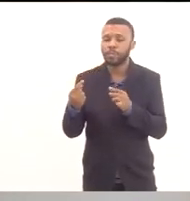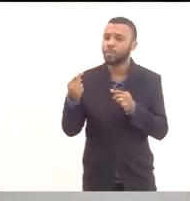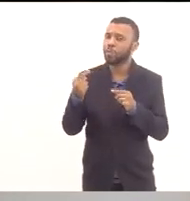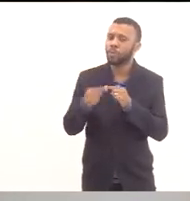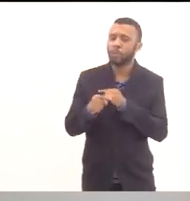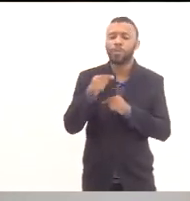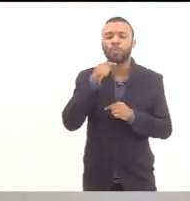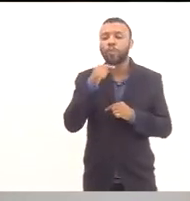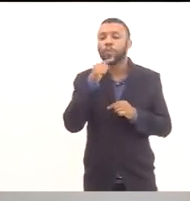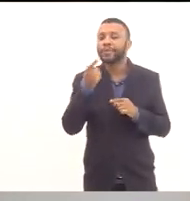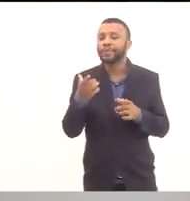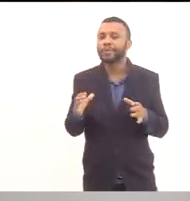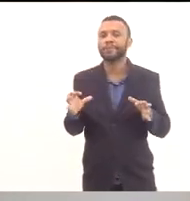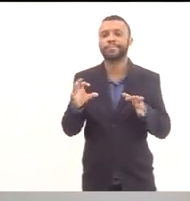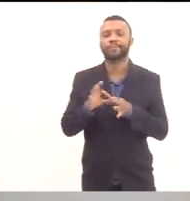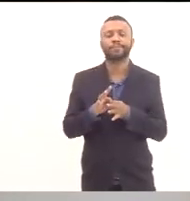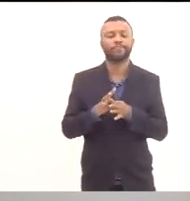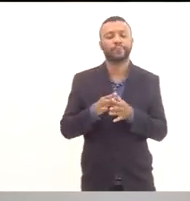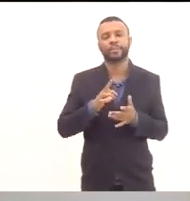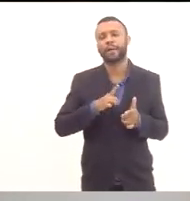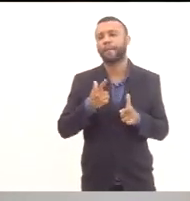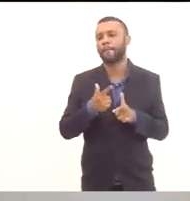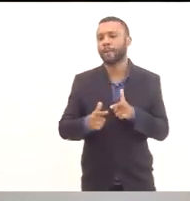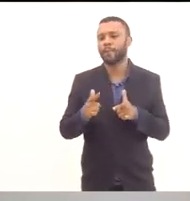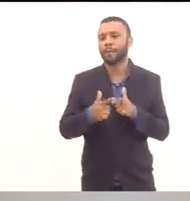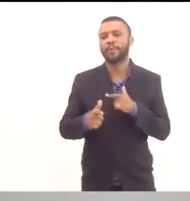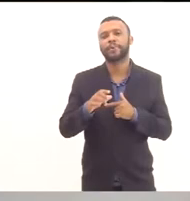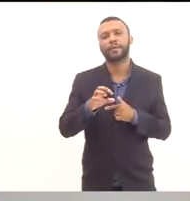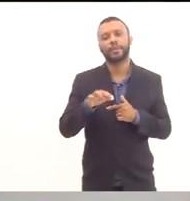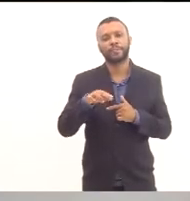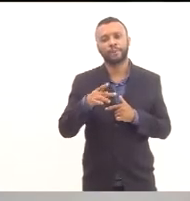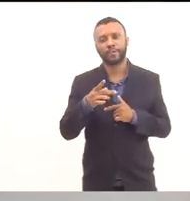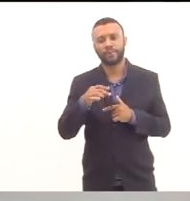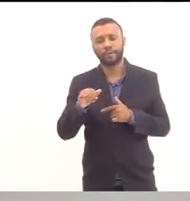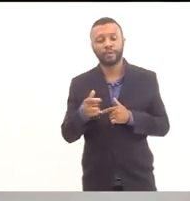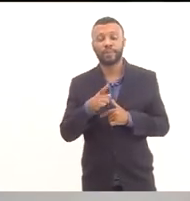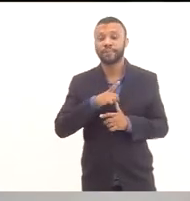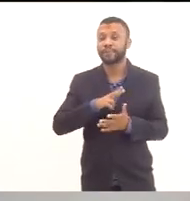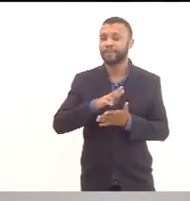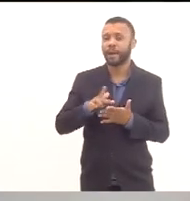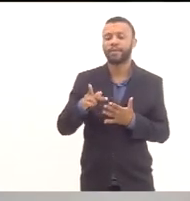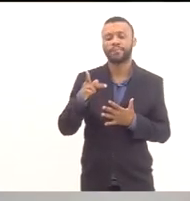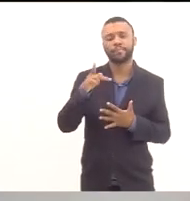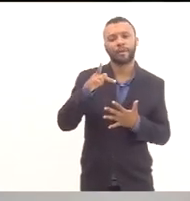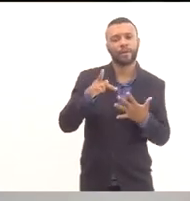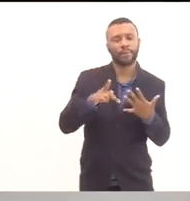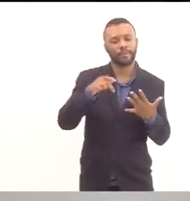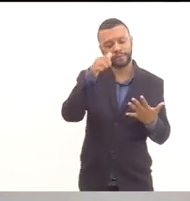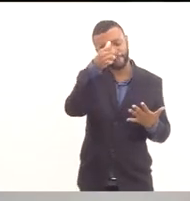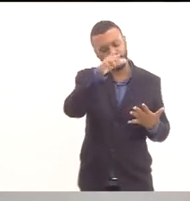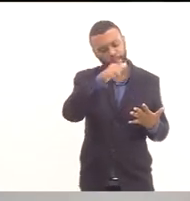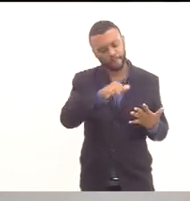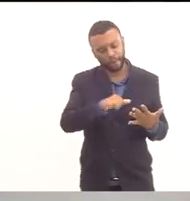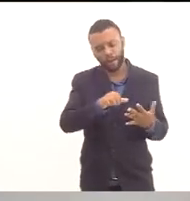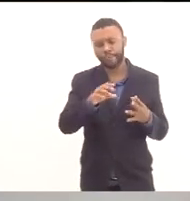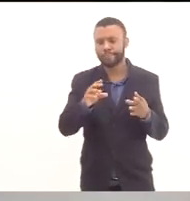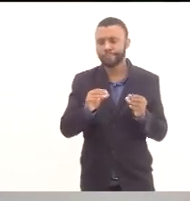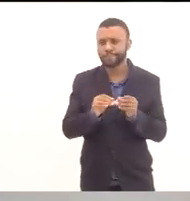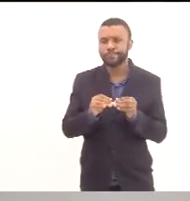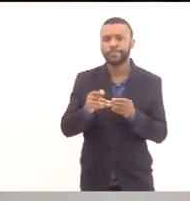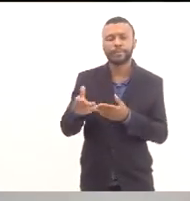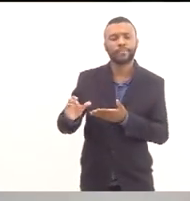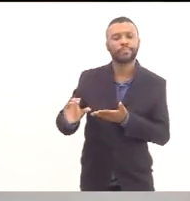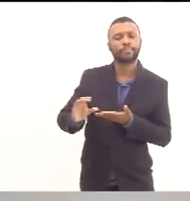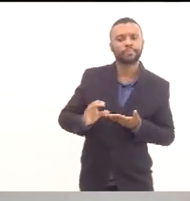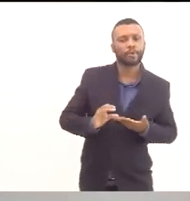ou porque é um problema do CNPJ ME Enfim uma série de critérios que a gente avalia né Afinal Estamos tratando de recursos públicos e não a gente